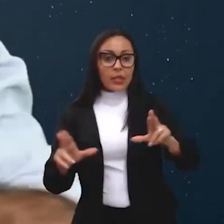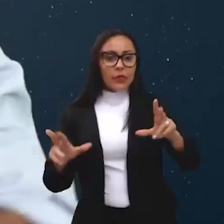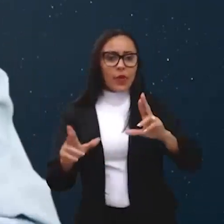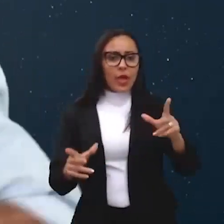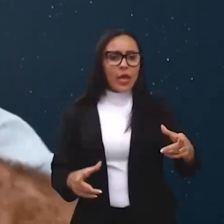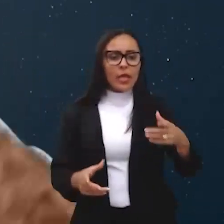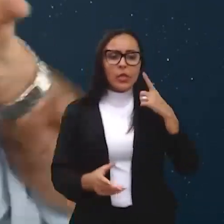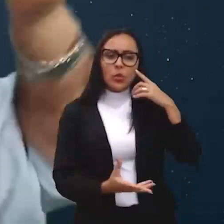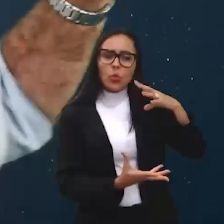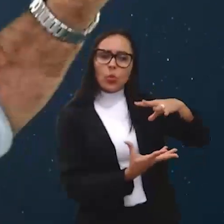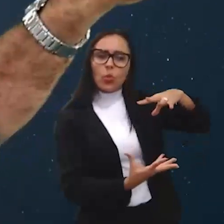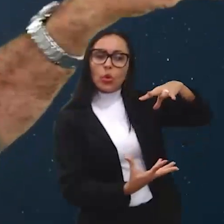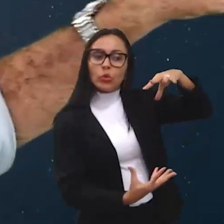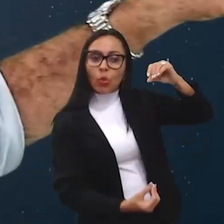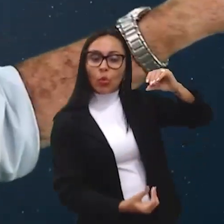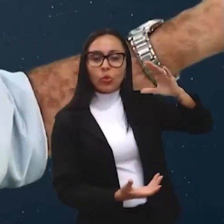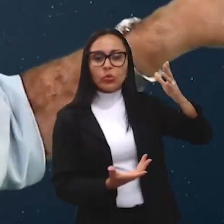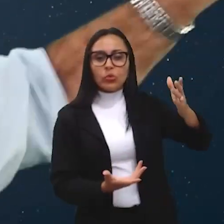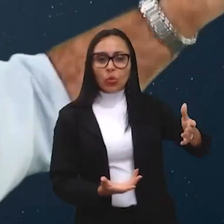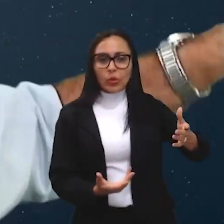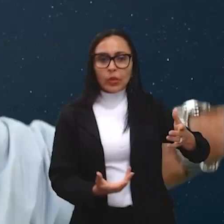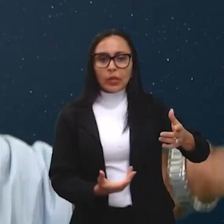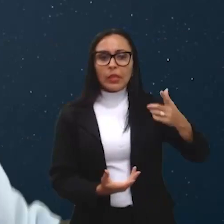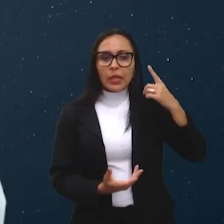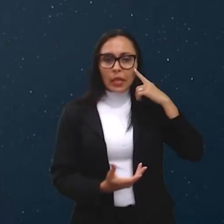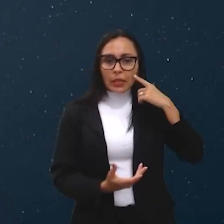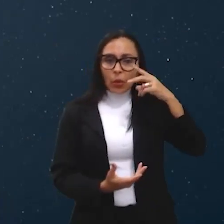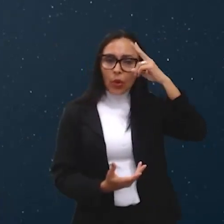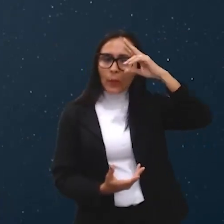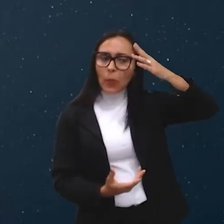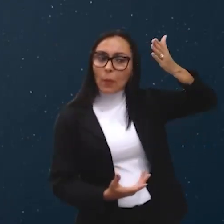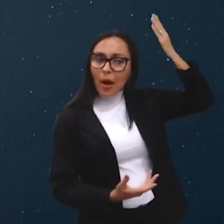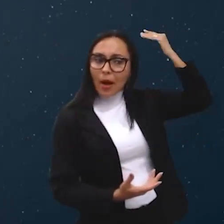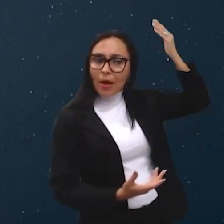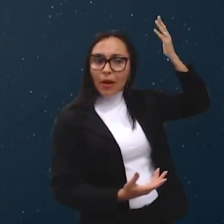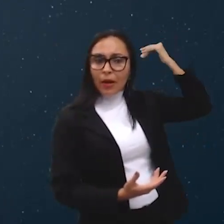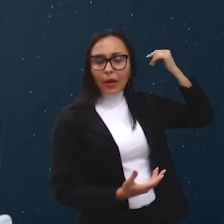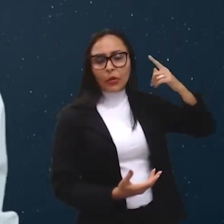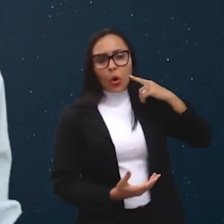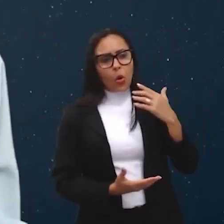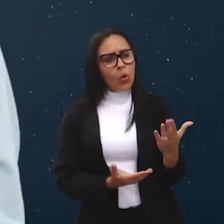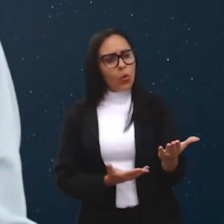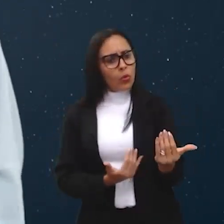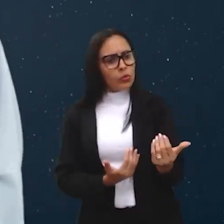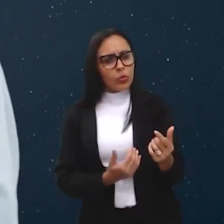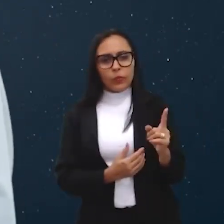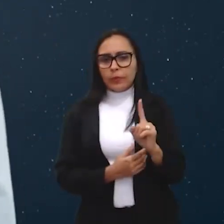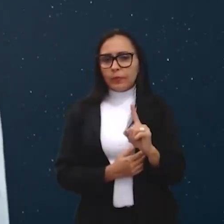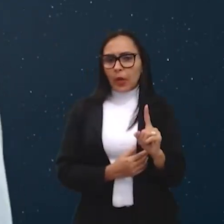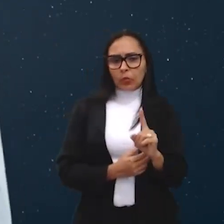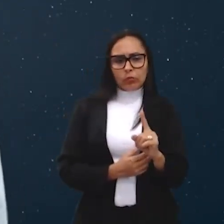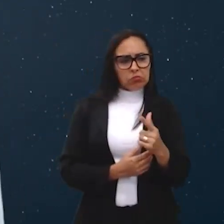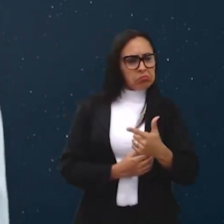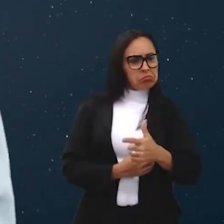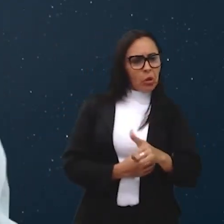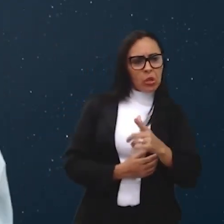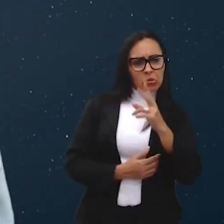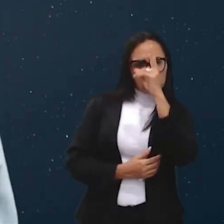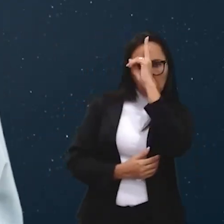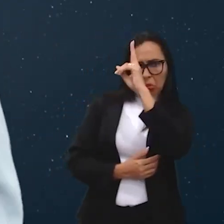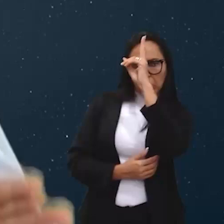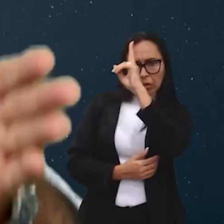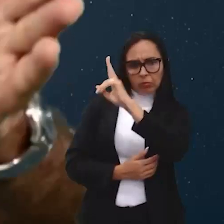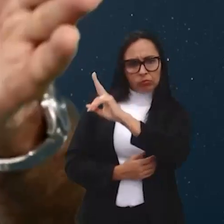uma tendência dos mais velhos se apegarem ao passado, ao conservadorismo. E o jovem não, pô. O jovem não tem história, não tem